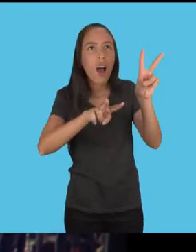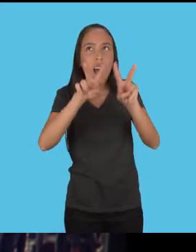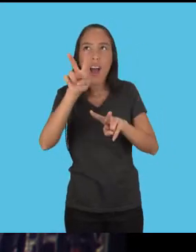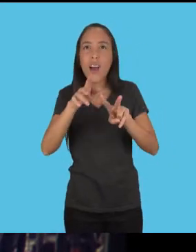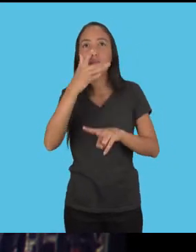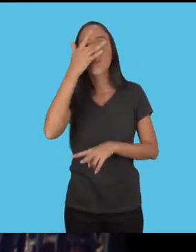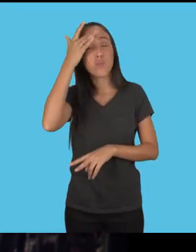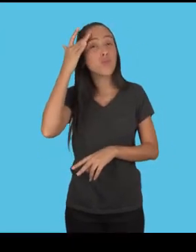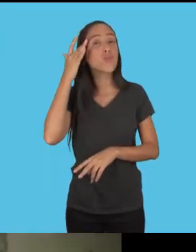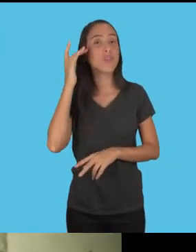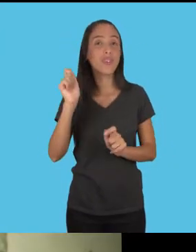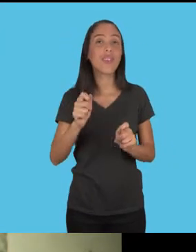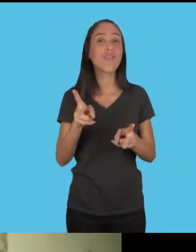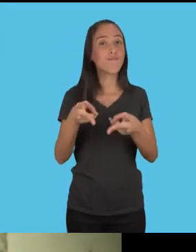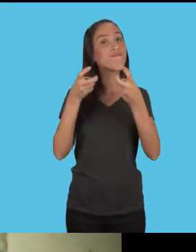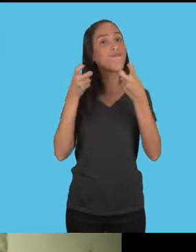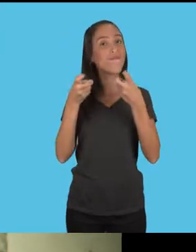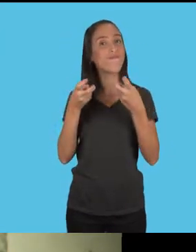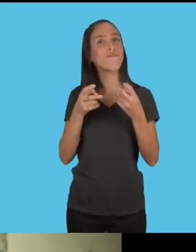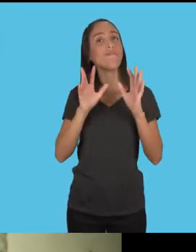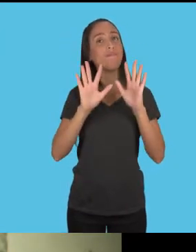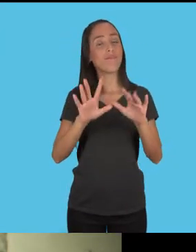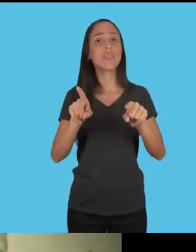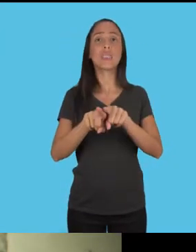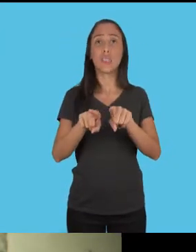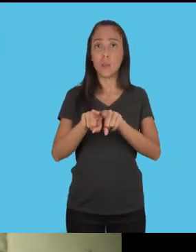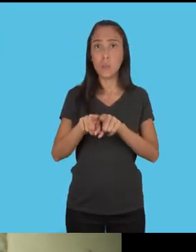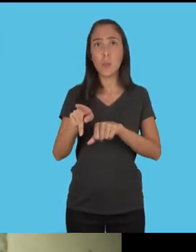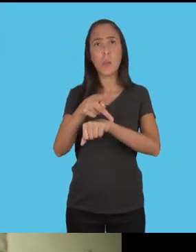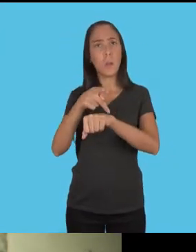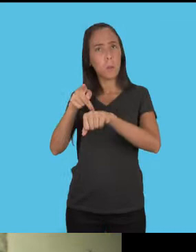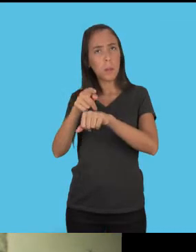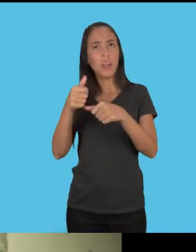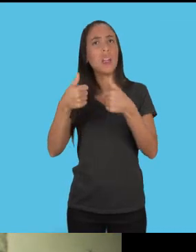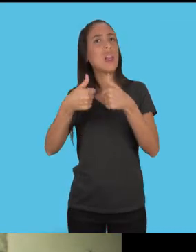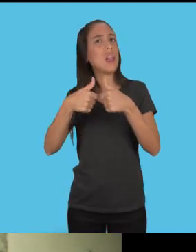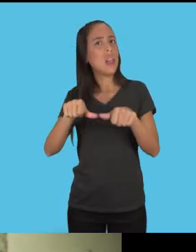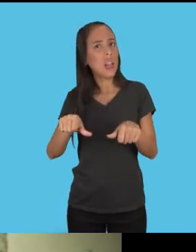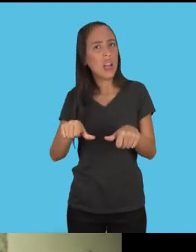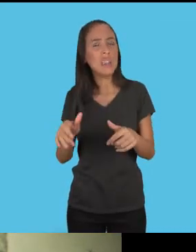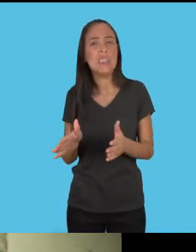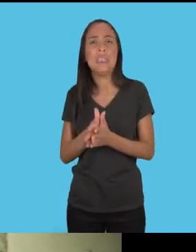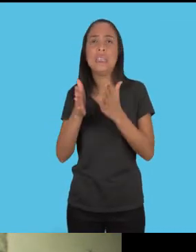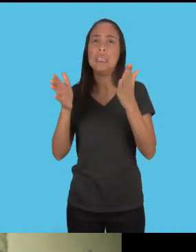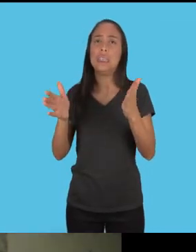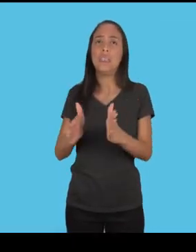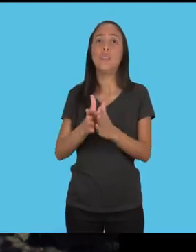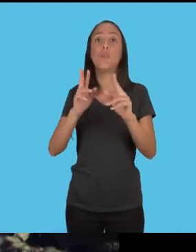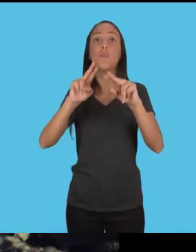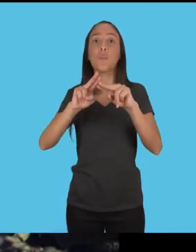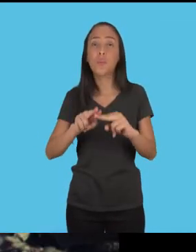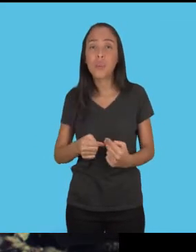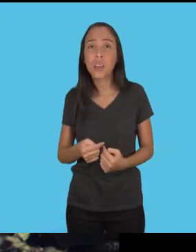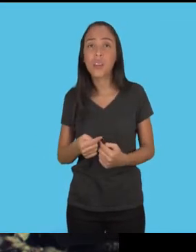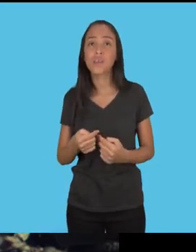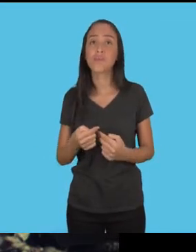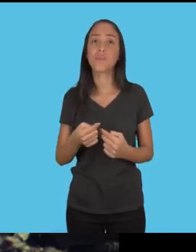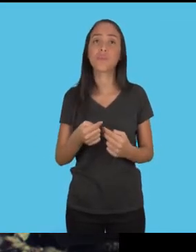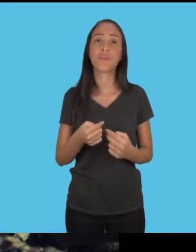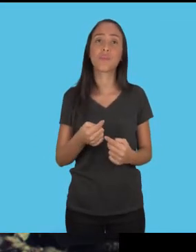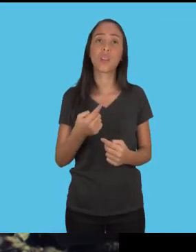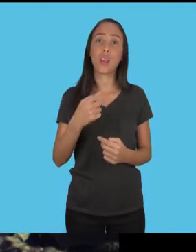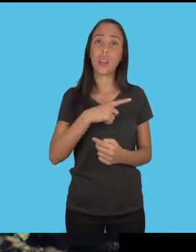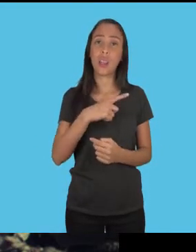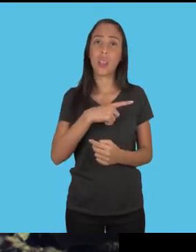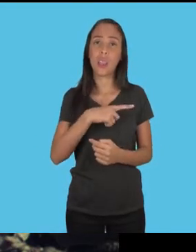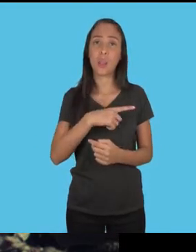pessoas. Ao mesmo tempo, o país estava extremamente depauperado por conta, por um lado,